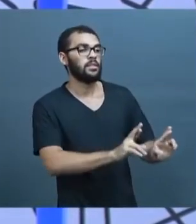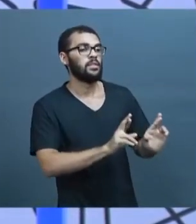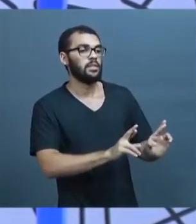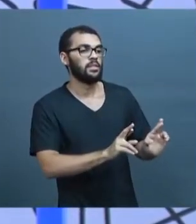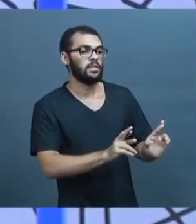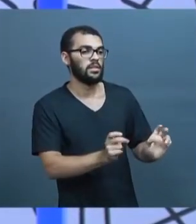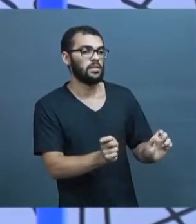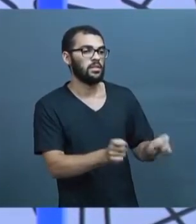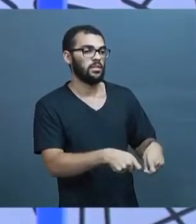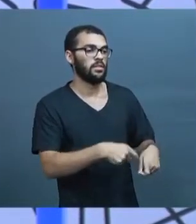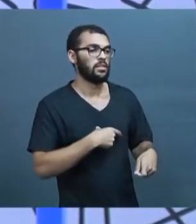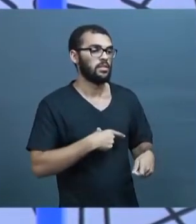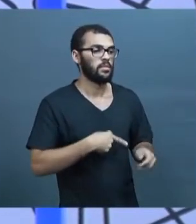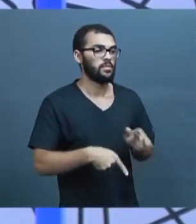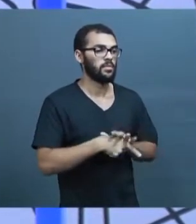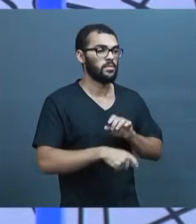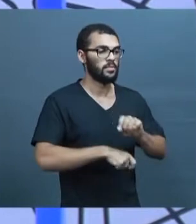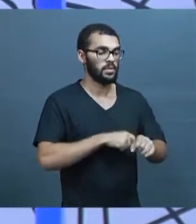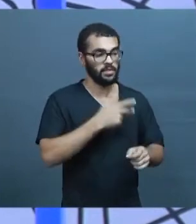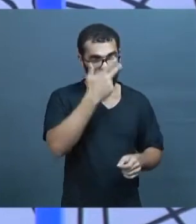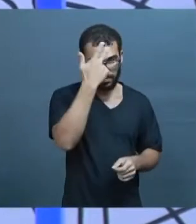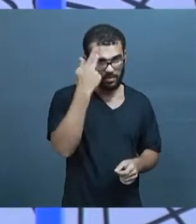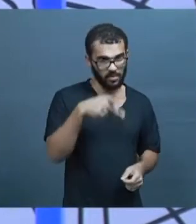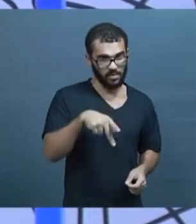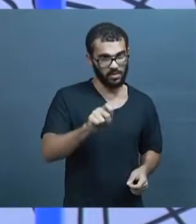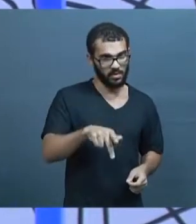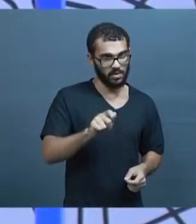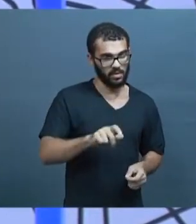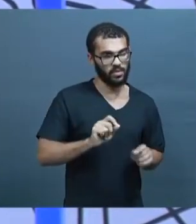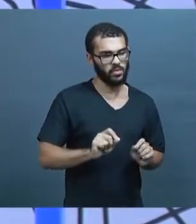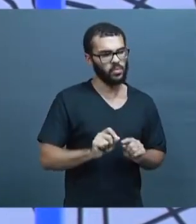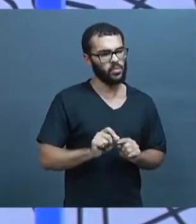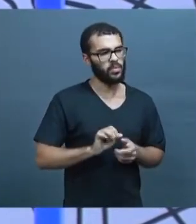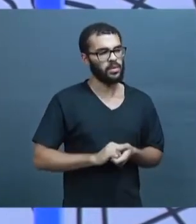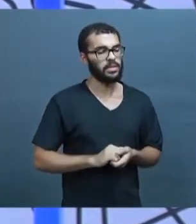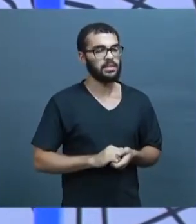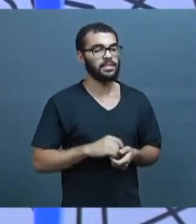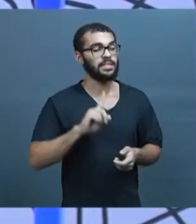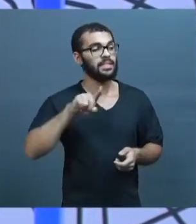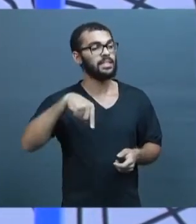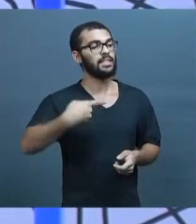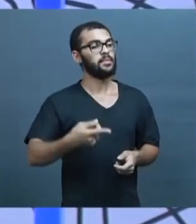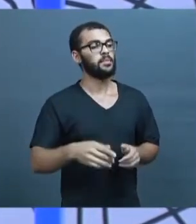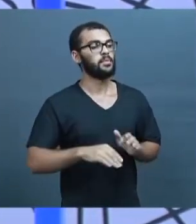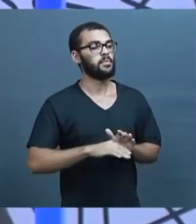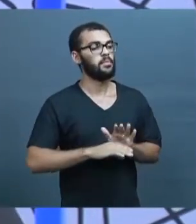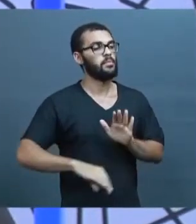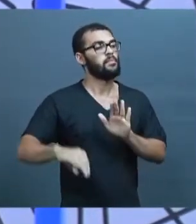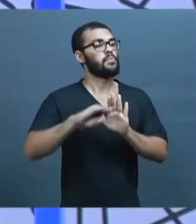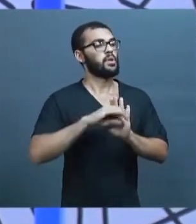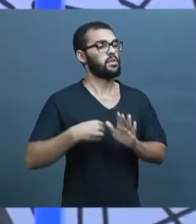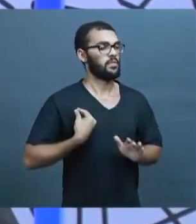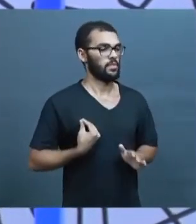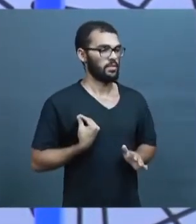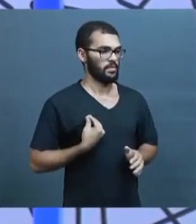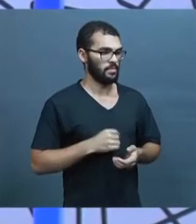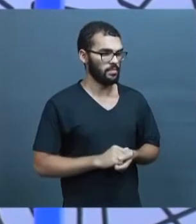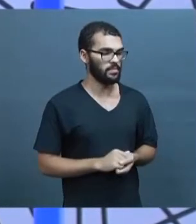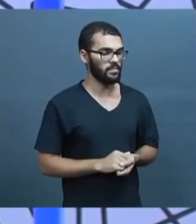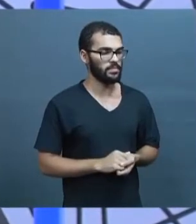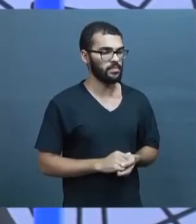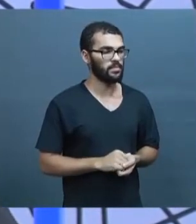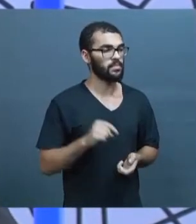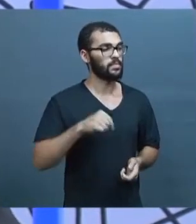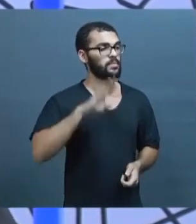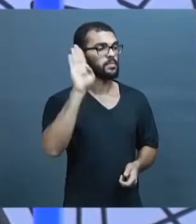para a Previdência Social é a expectativa de vida de sobrevida, na verdade. E no Brasil,